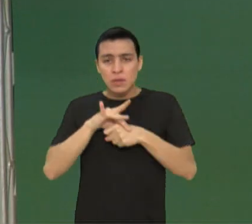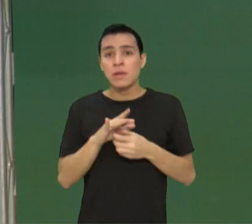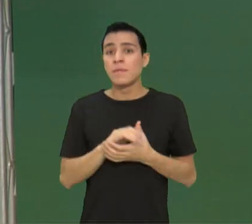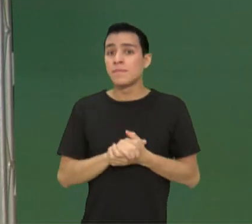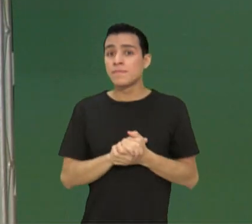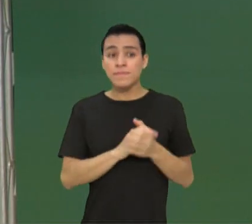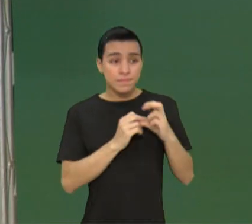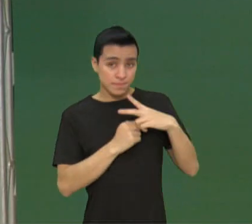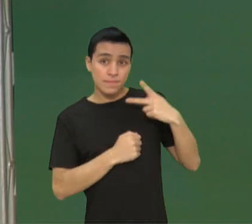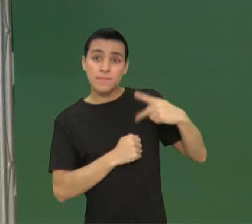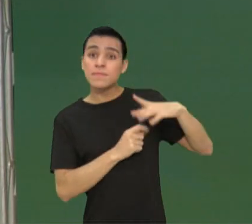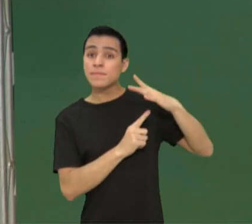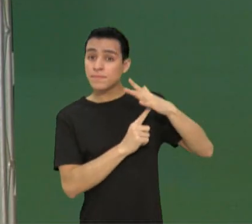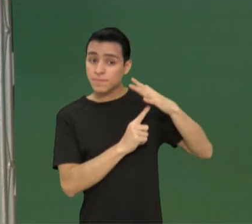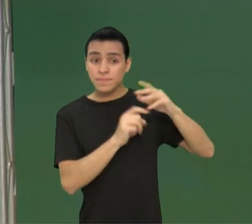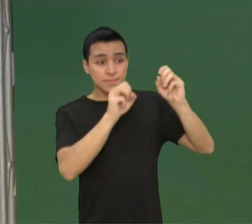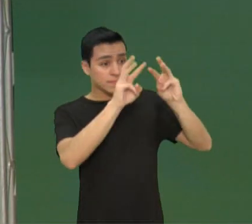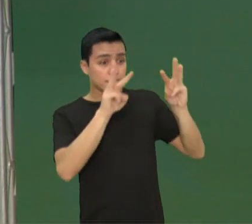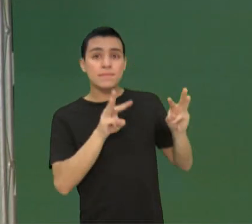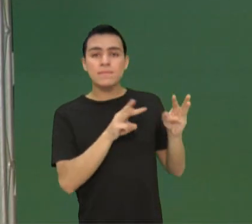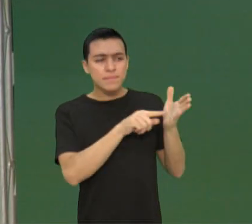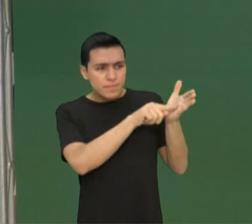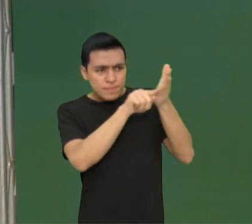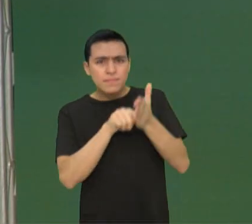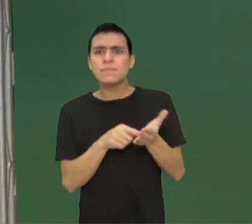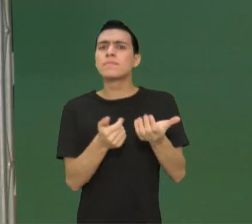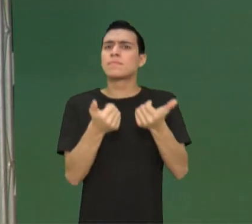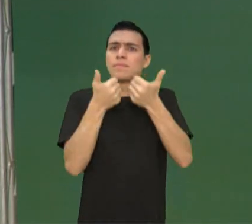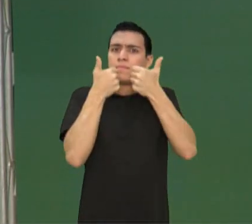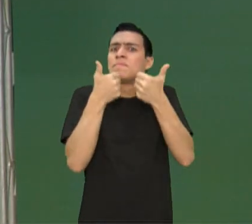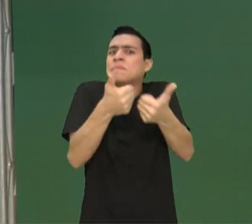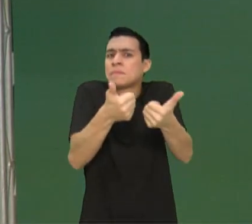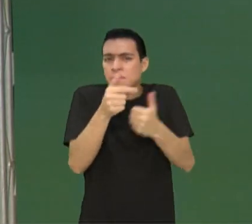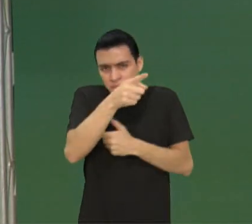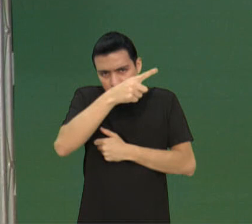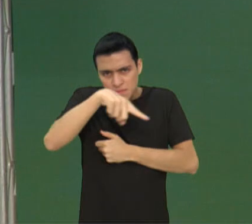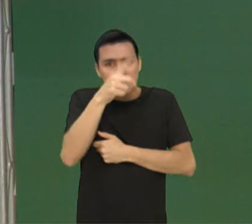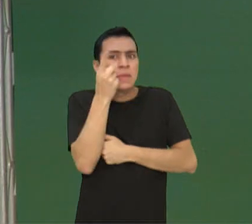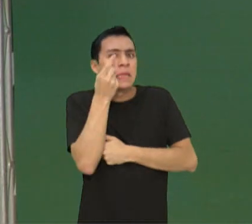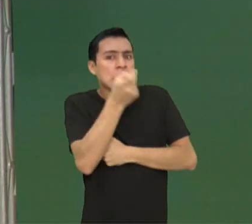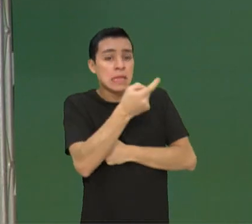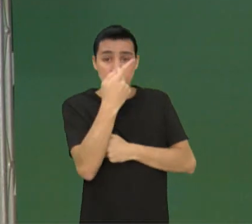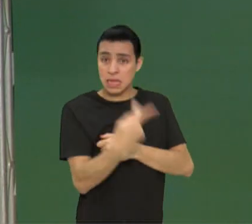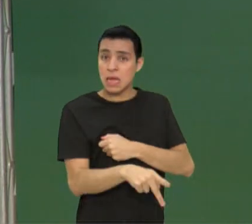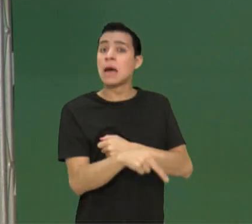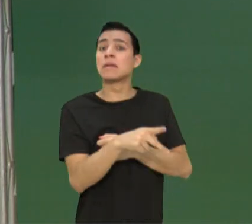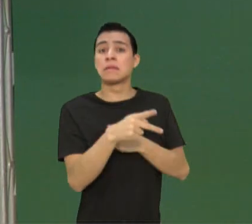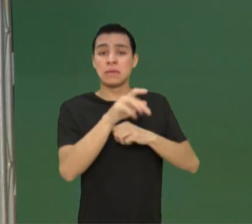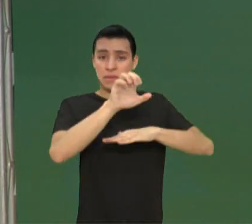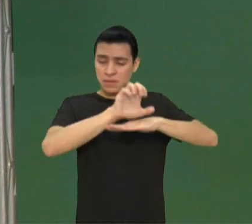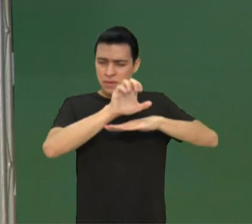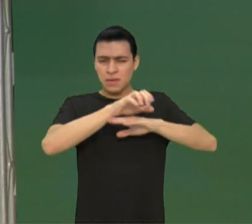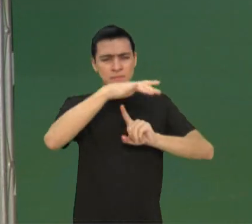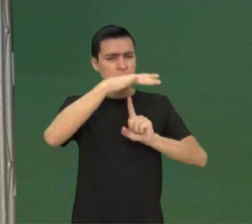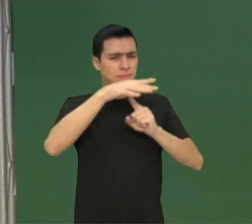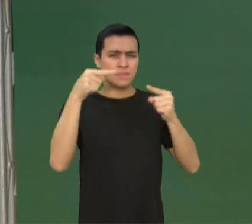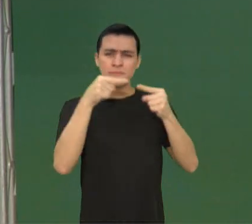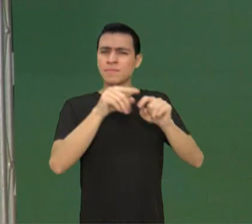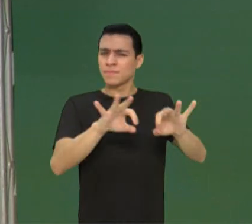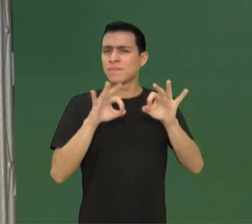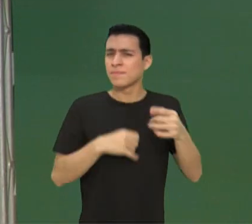paranaenses são muito boas com pesquisa nessa área. Quem tem interesse está num estado apropriado para estudar